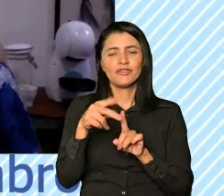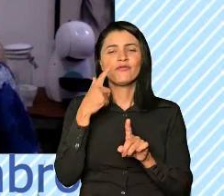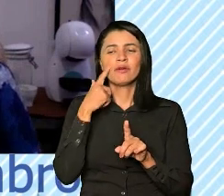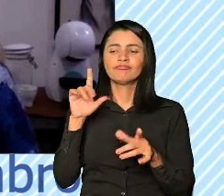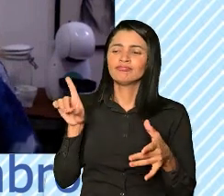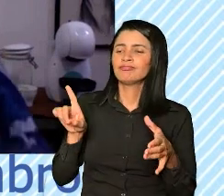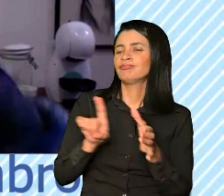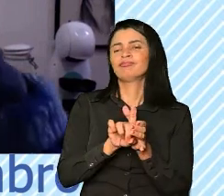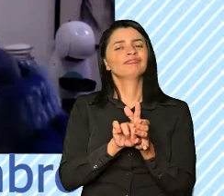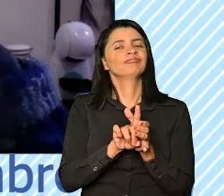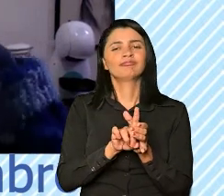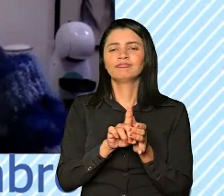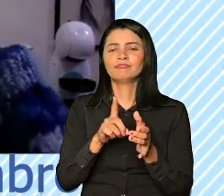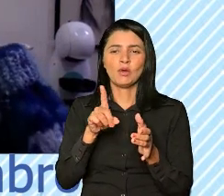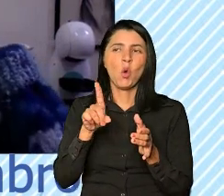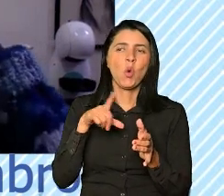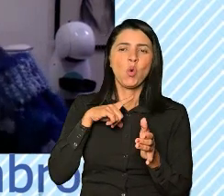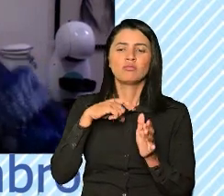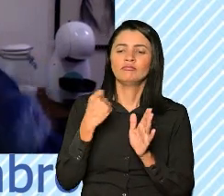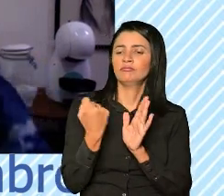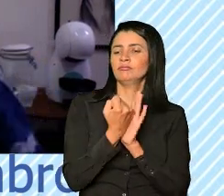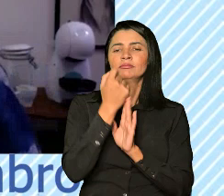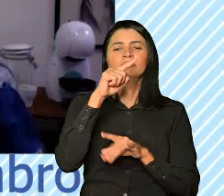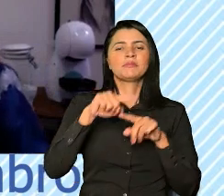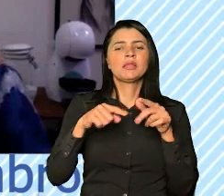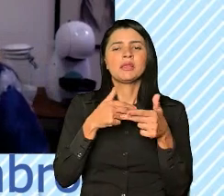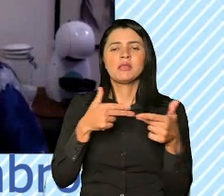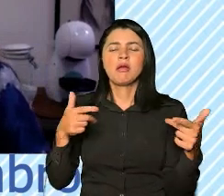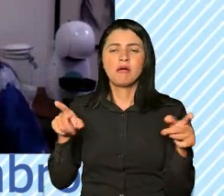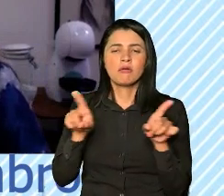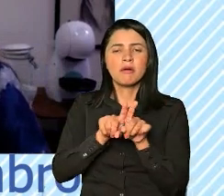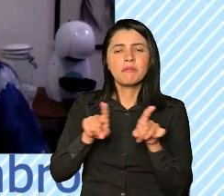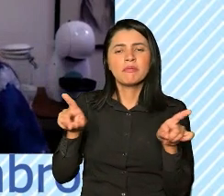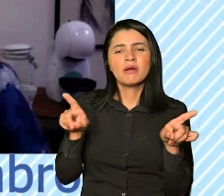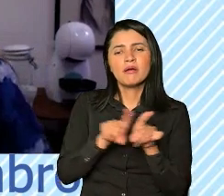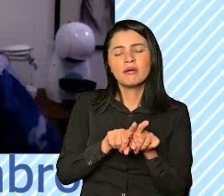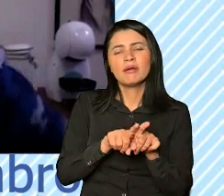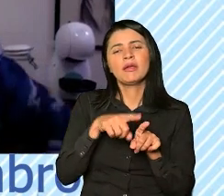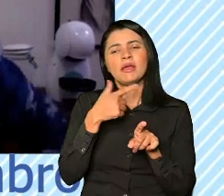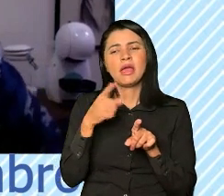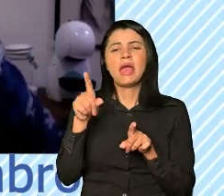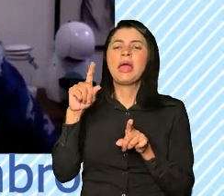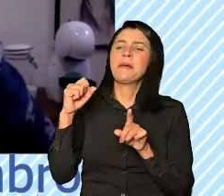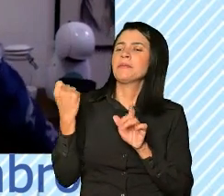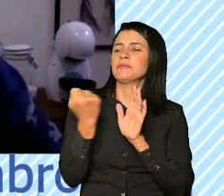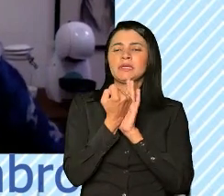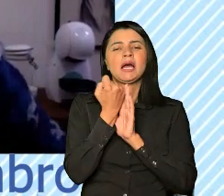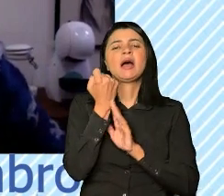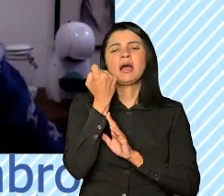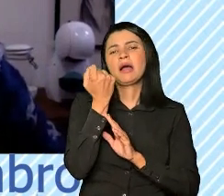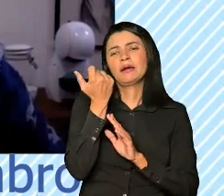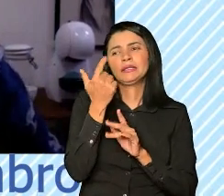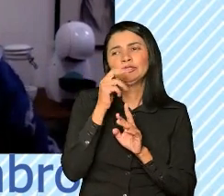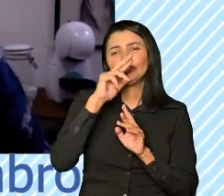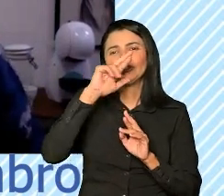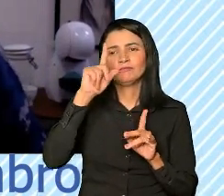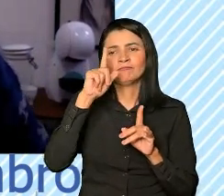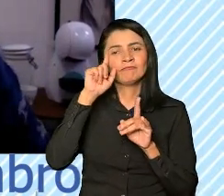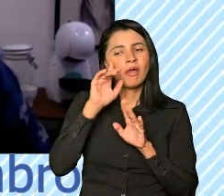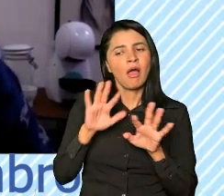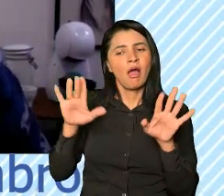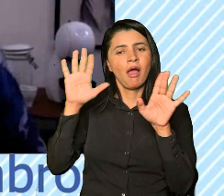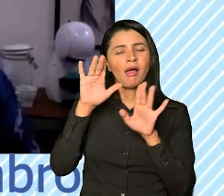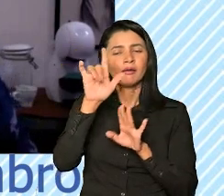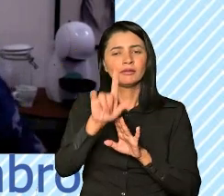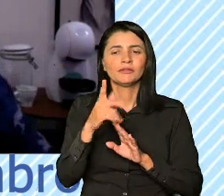pertencimento à ideia de patrimônio imaterial, e talvez também patrimônio material. Vamos falar um pouquinho de